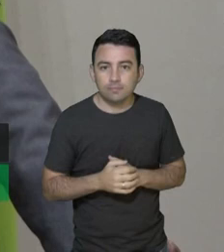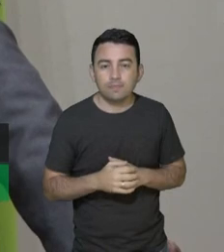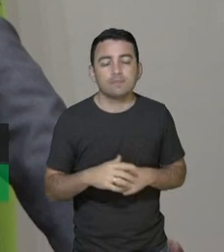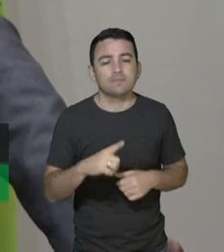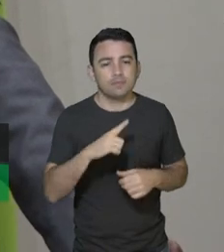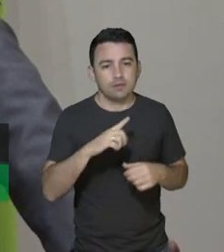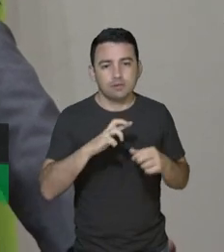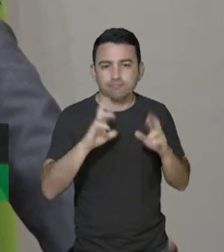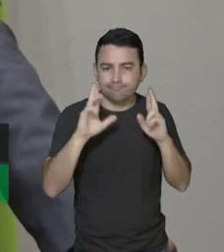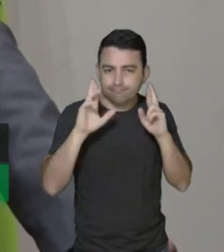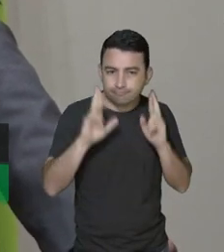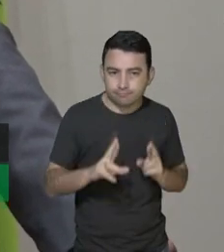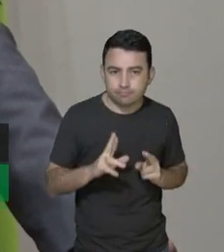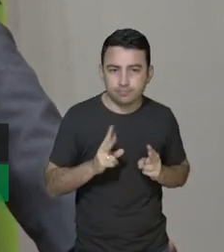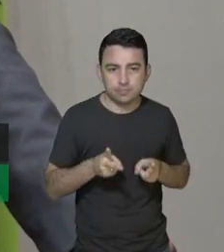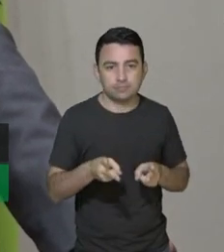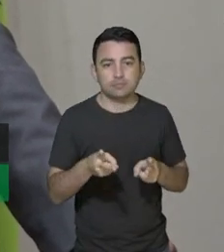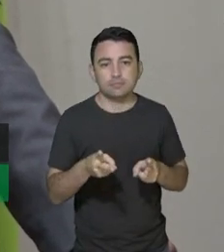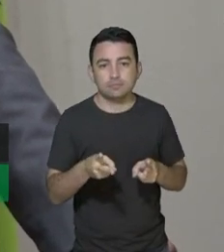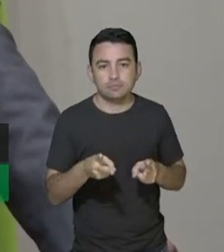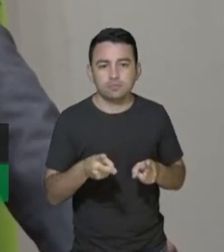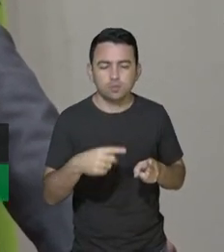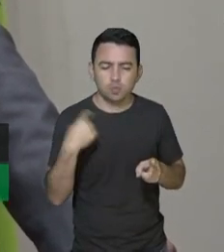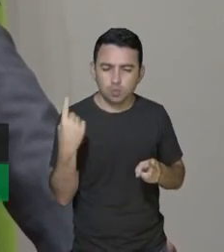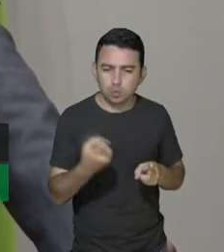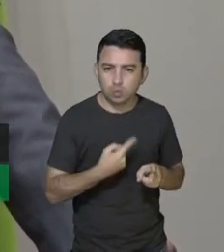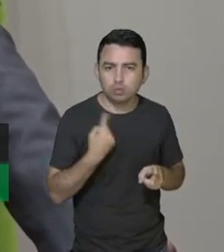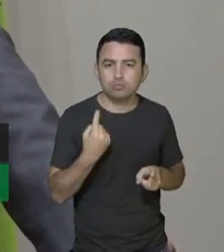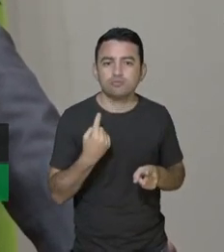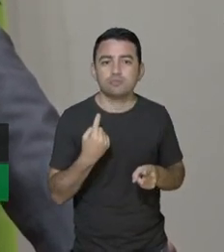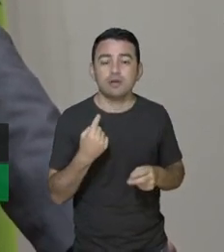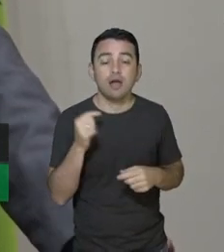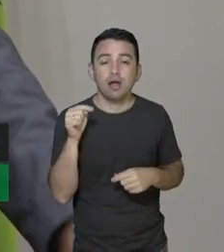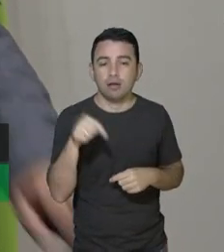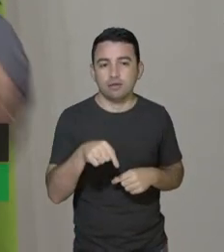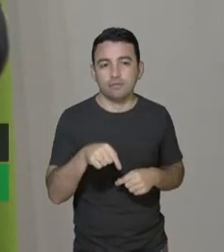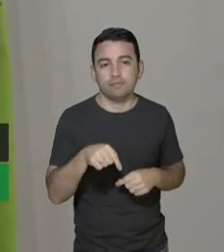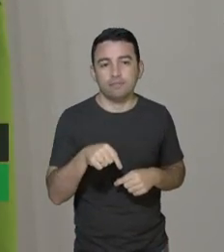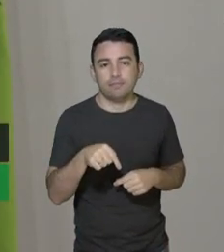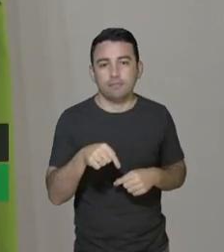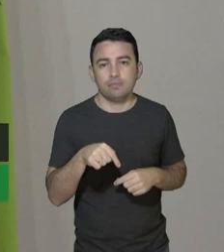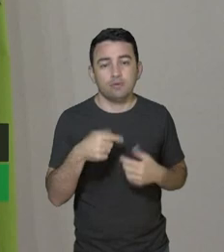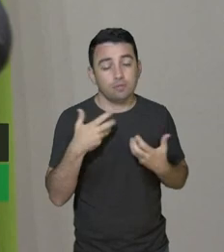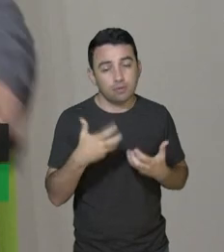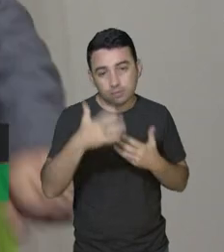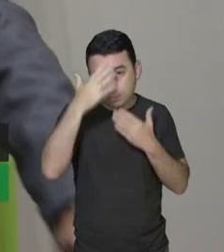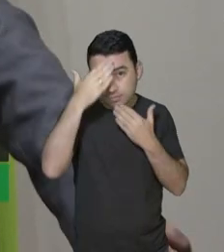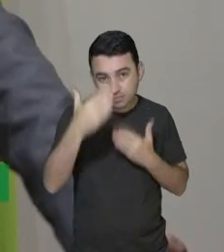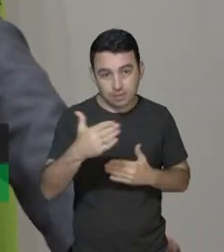respeitado sempre aqueles que nos colocam aqui. Então, eu quero também agradecer